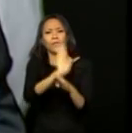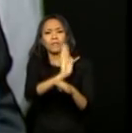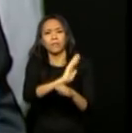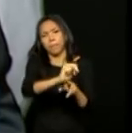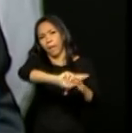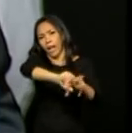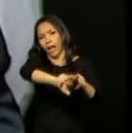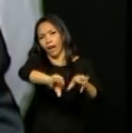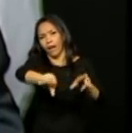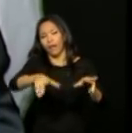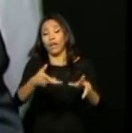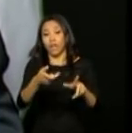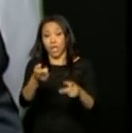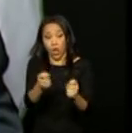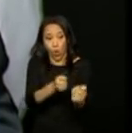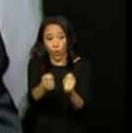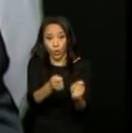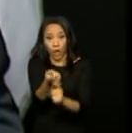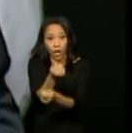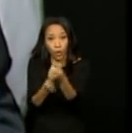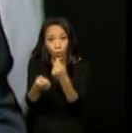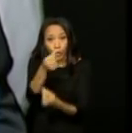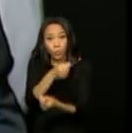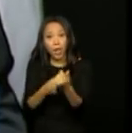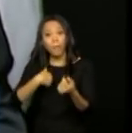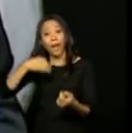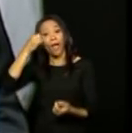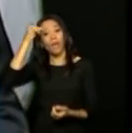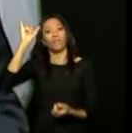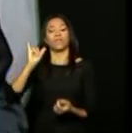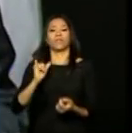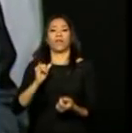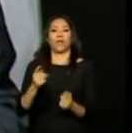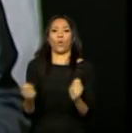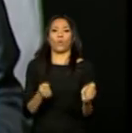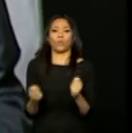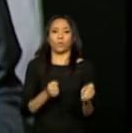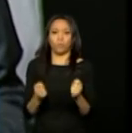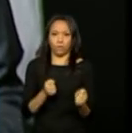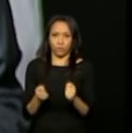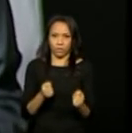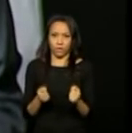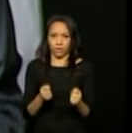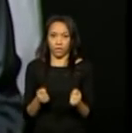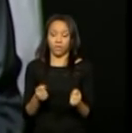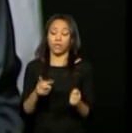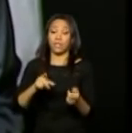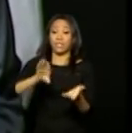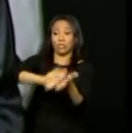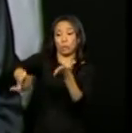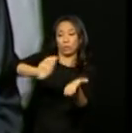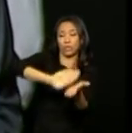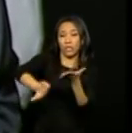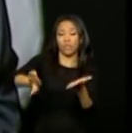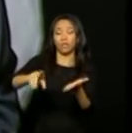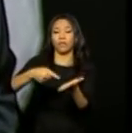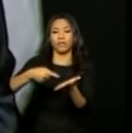regular as economias da cultura para evitar monopólios, exclusões e ações